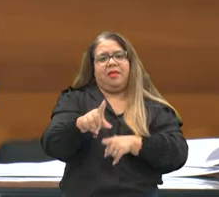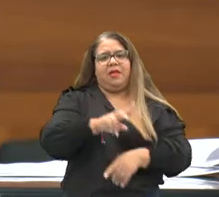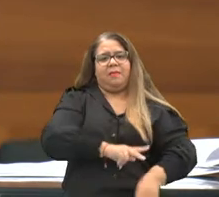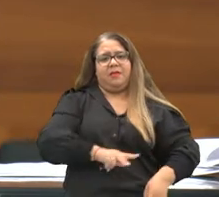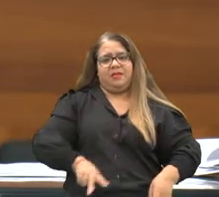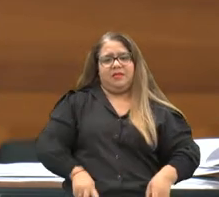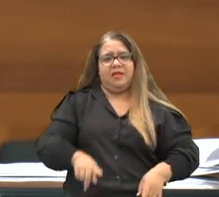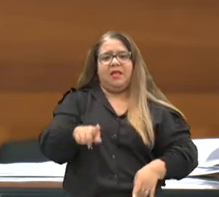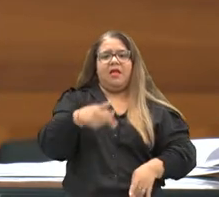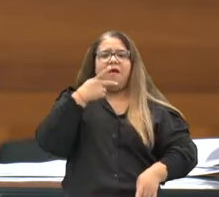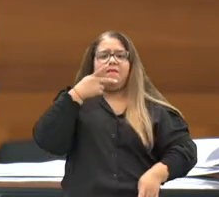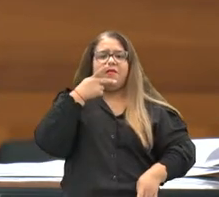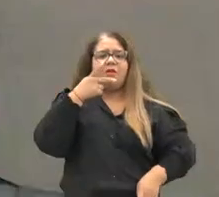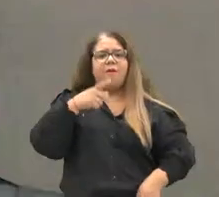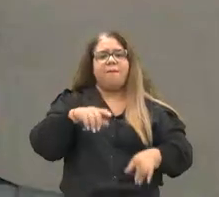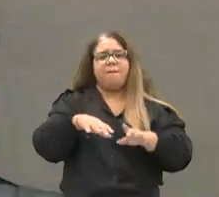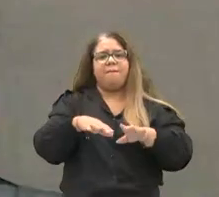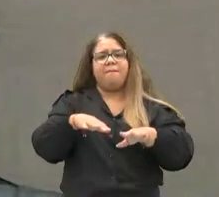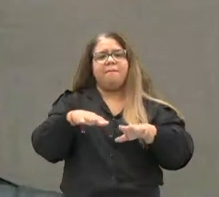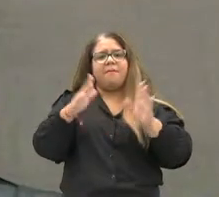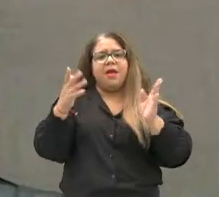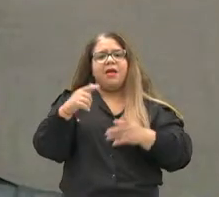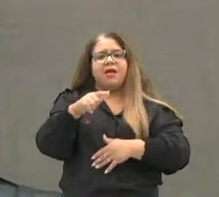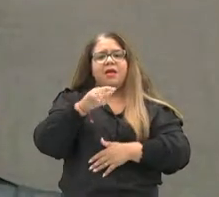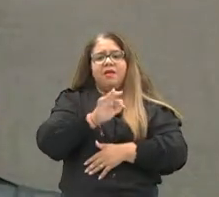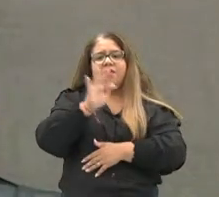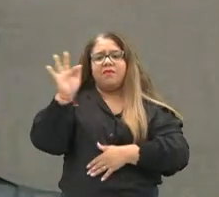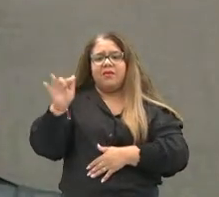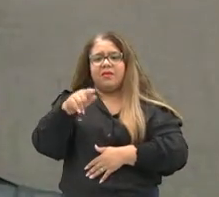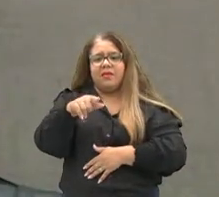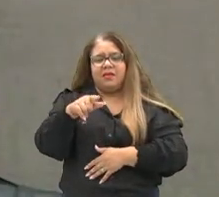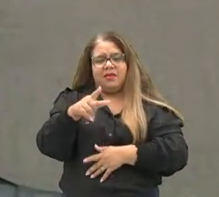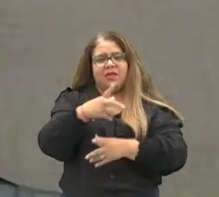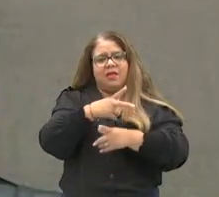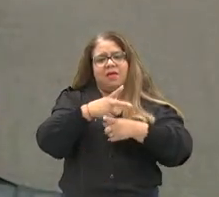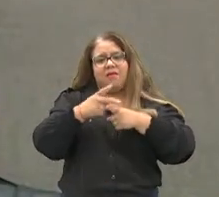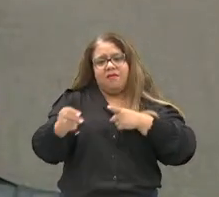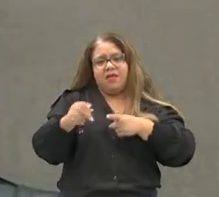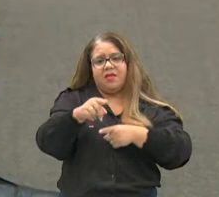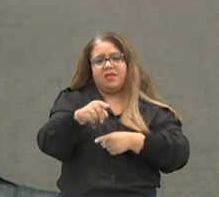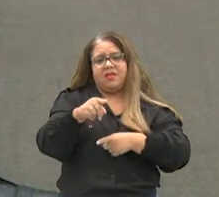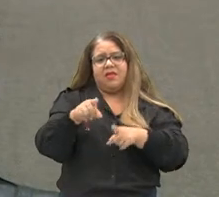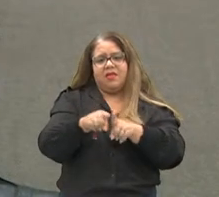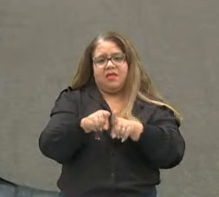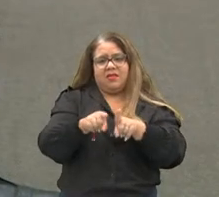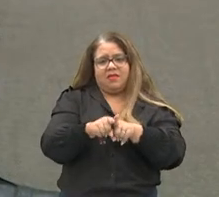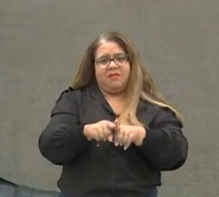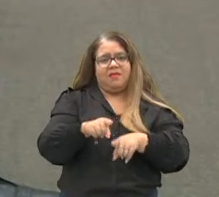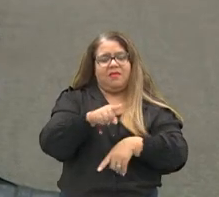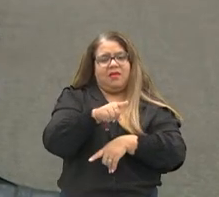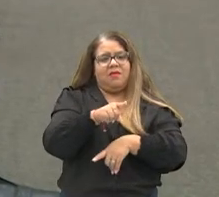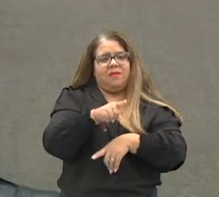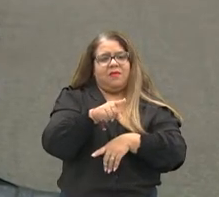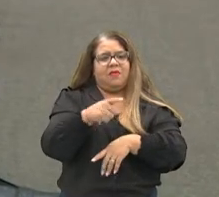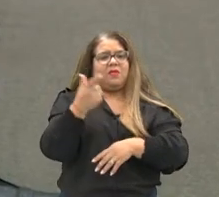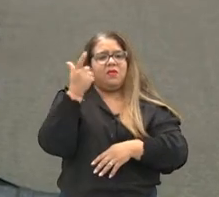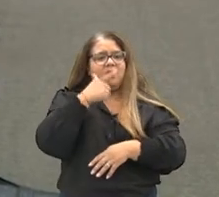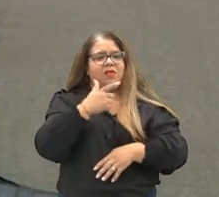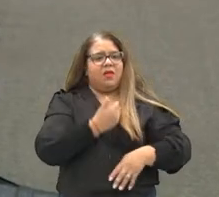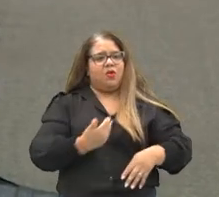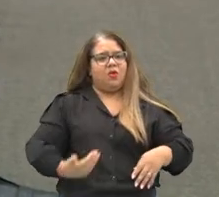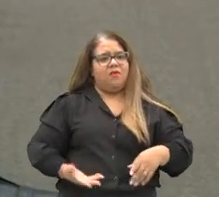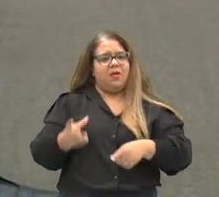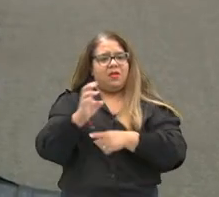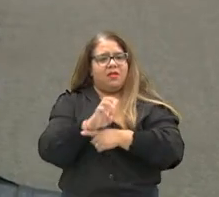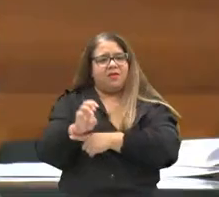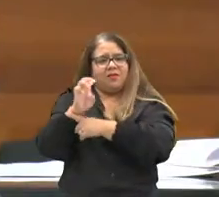Julinho, futuramente vamos eleger Canali e Emanuel Pinheiro da Silva Primo, governador do estado, e depois